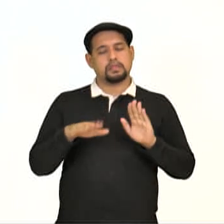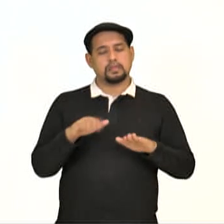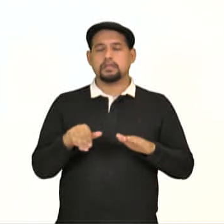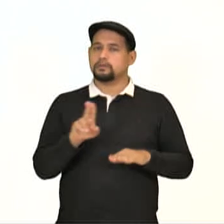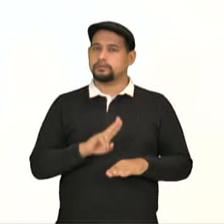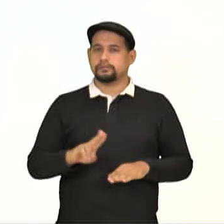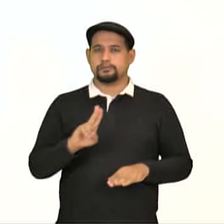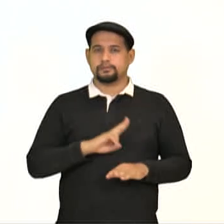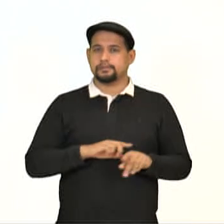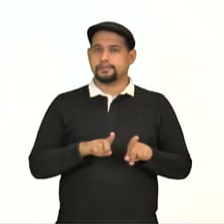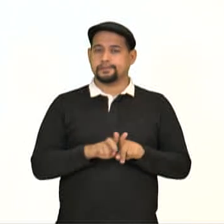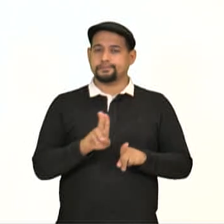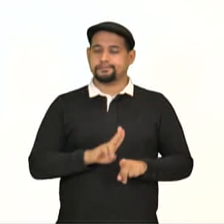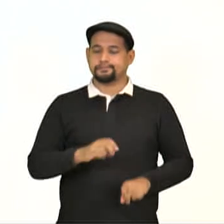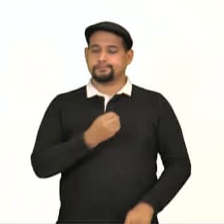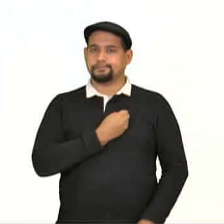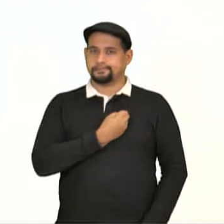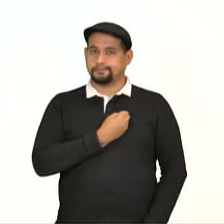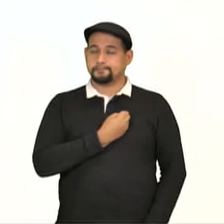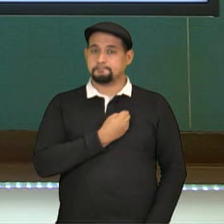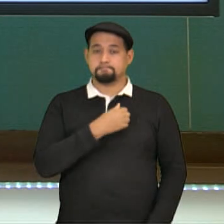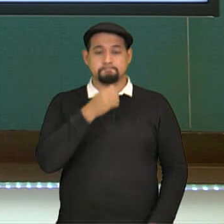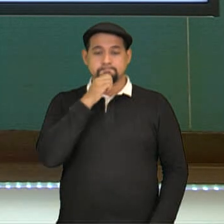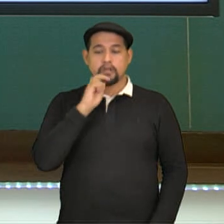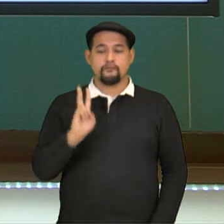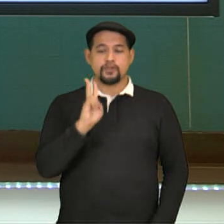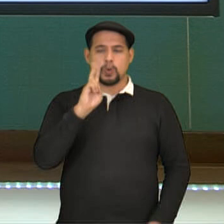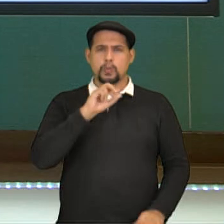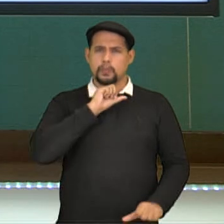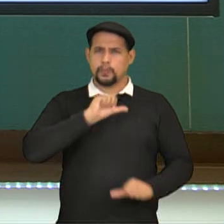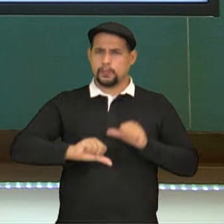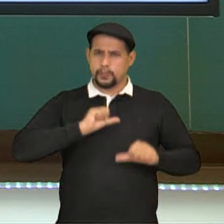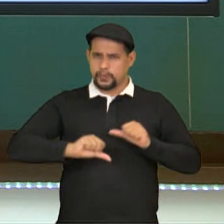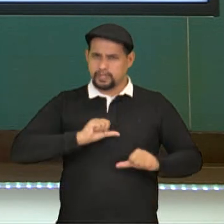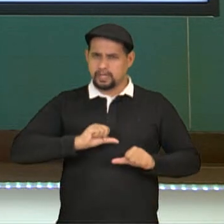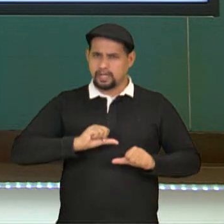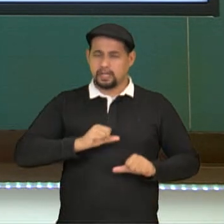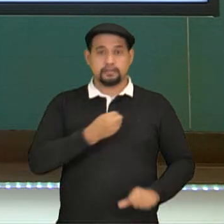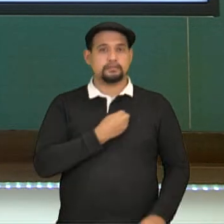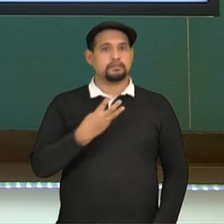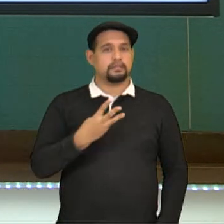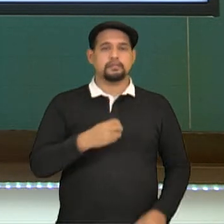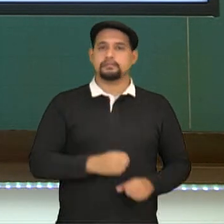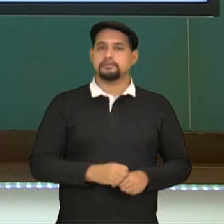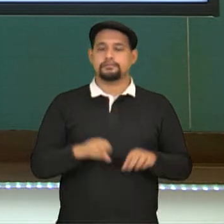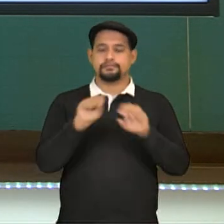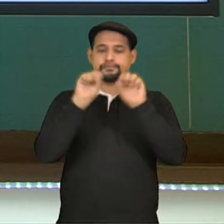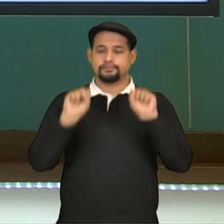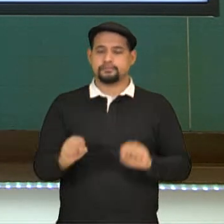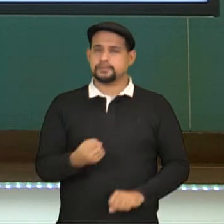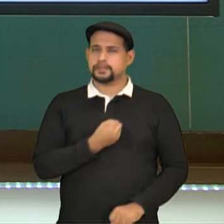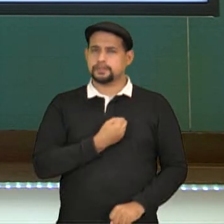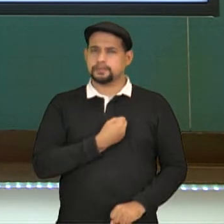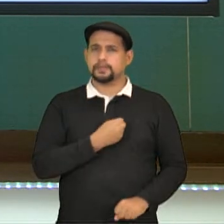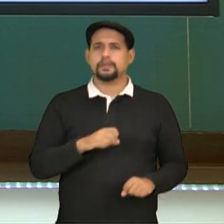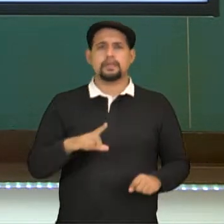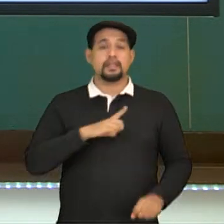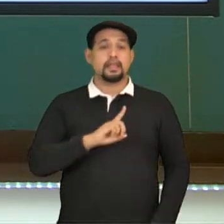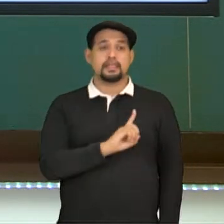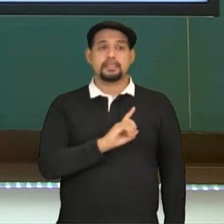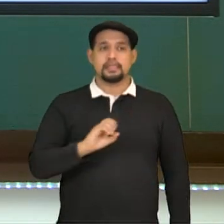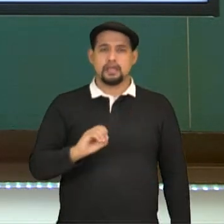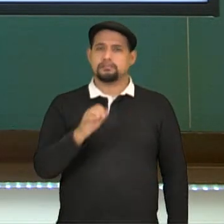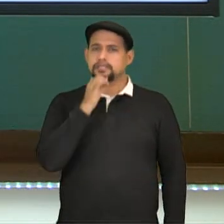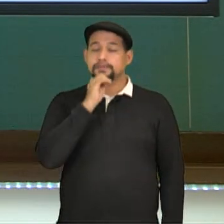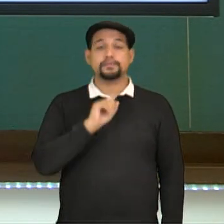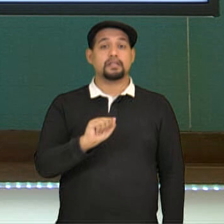que o algarismo ocupa no número, o seu valor muda. 3. O sistema de numeração possui 10 símbolos